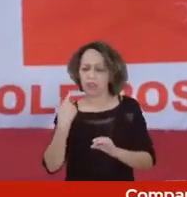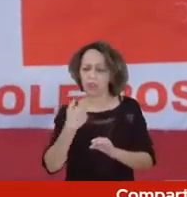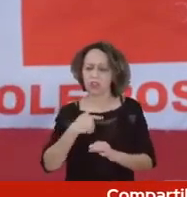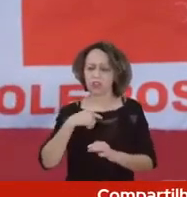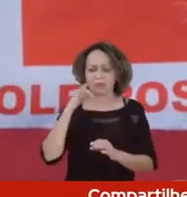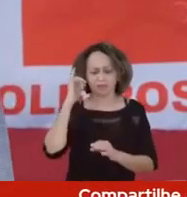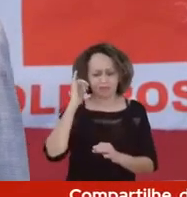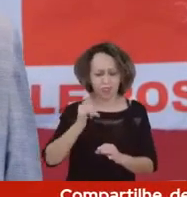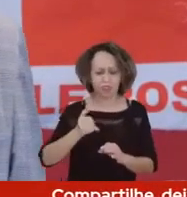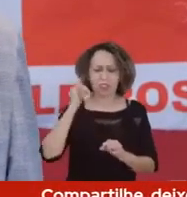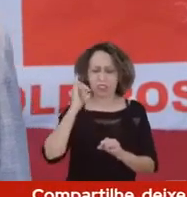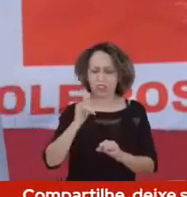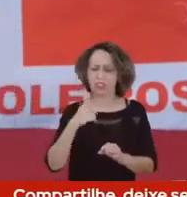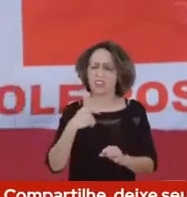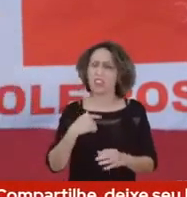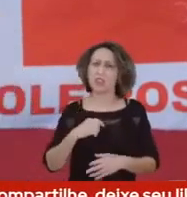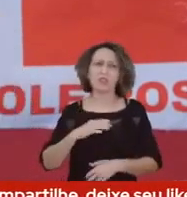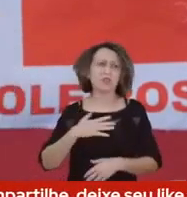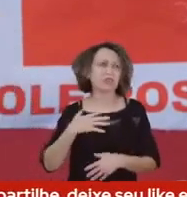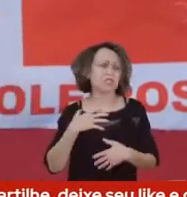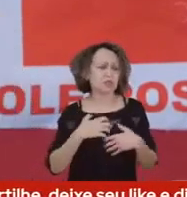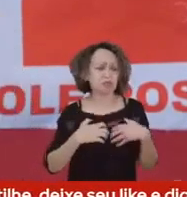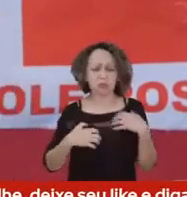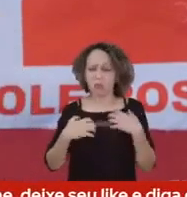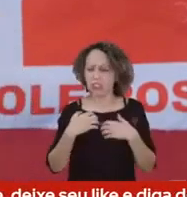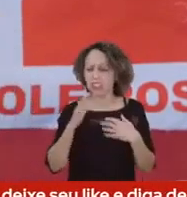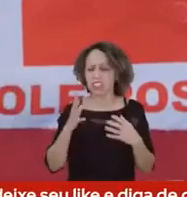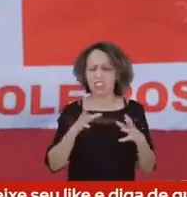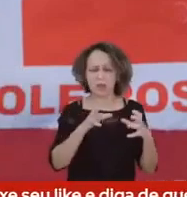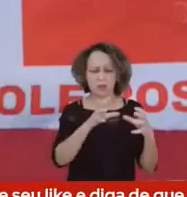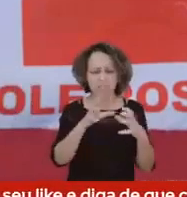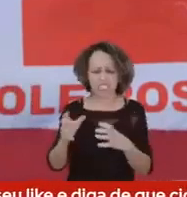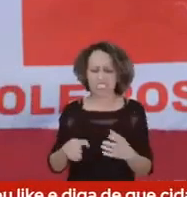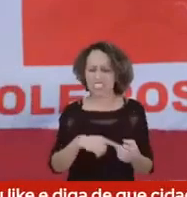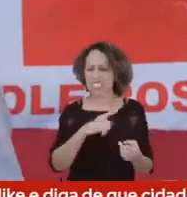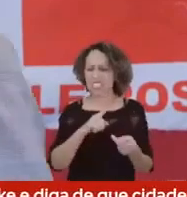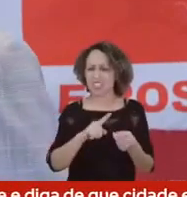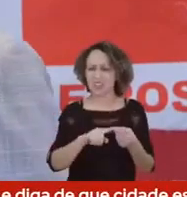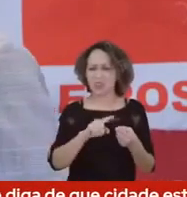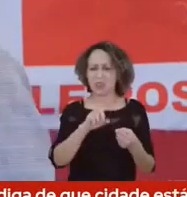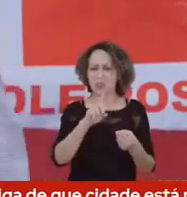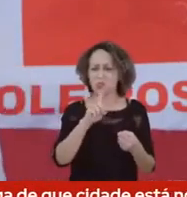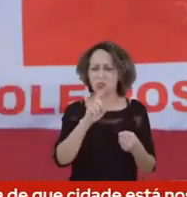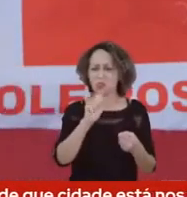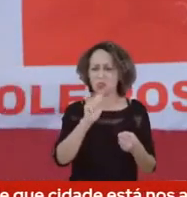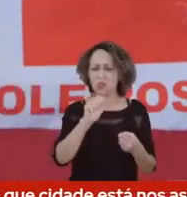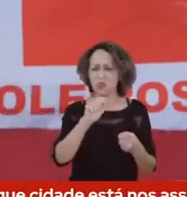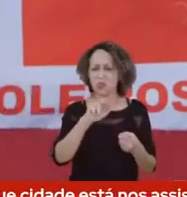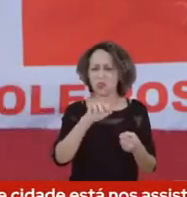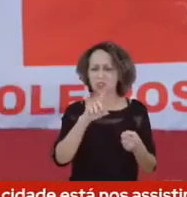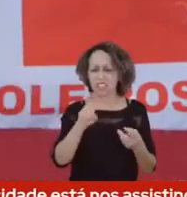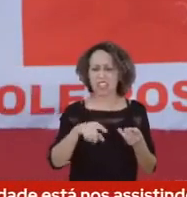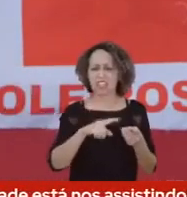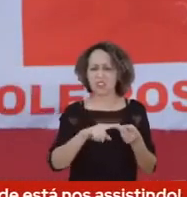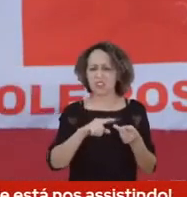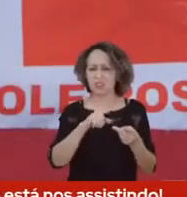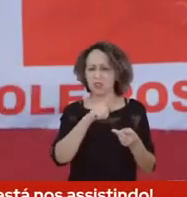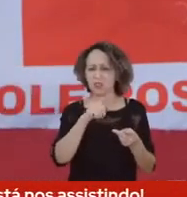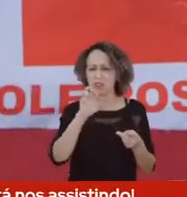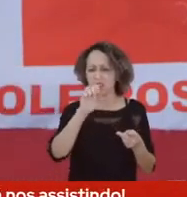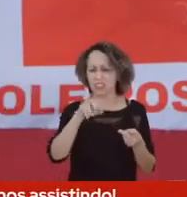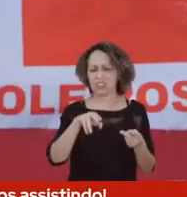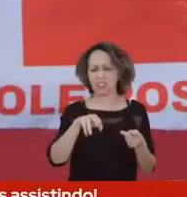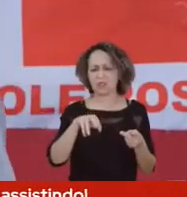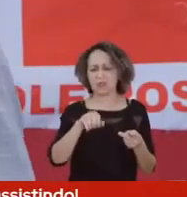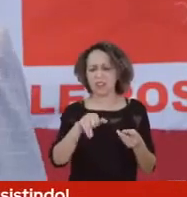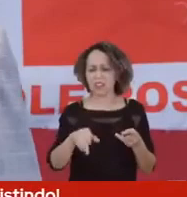David, já briguei com o Zé Maria, que eu acho que ele não tem que ficar fazendo panfleto para os companheiros petroleiros. É preciso